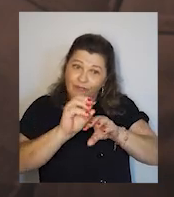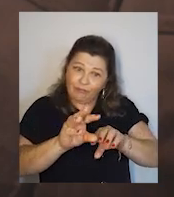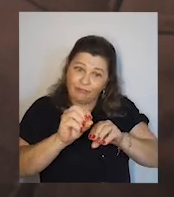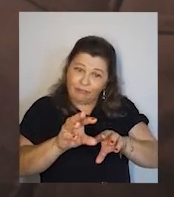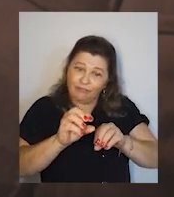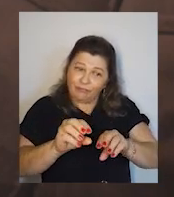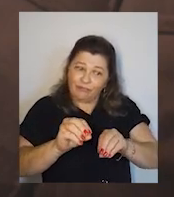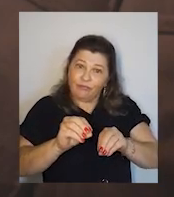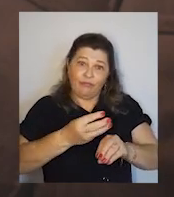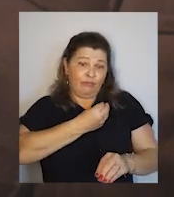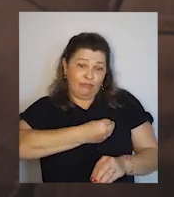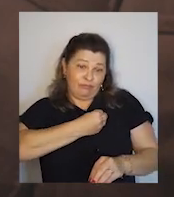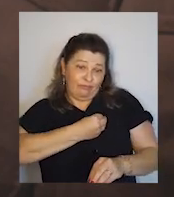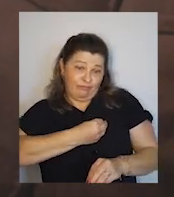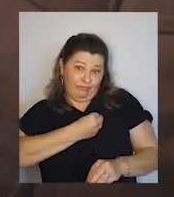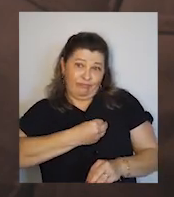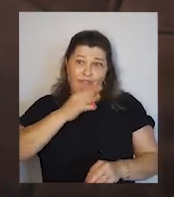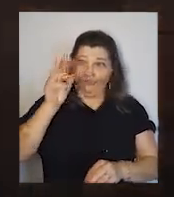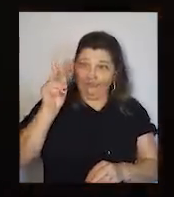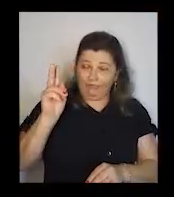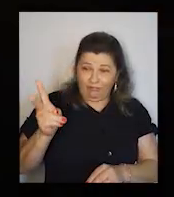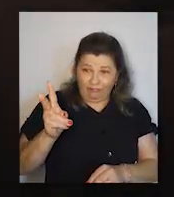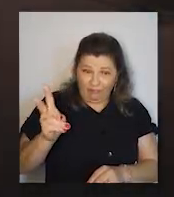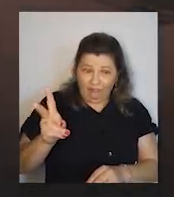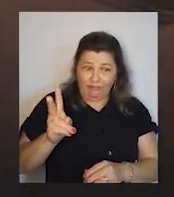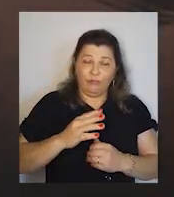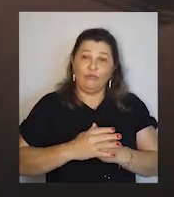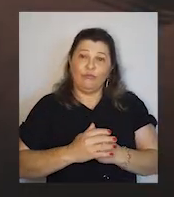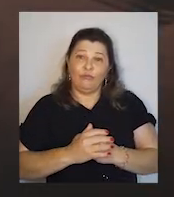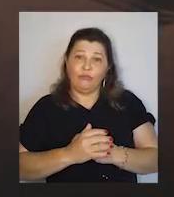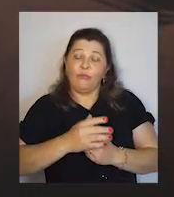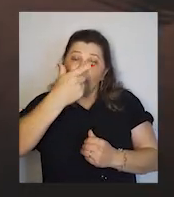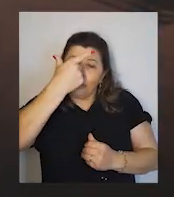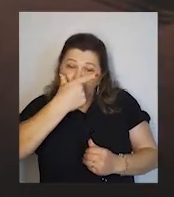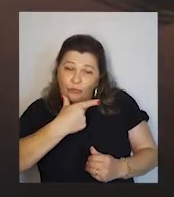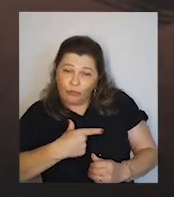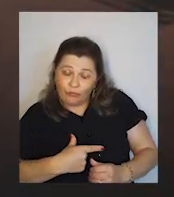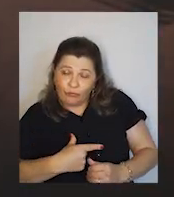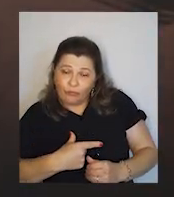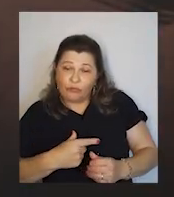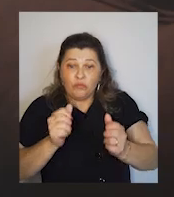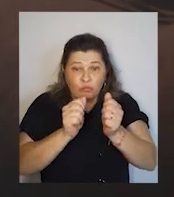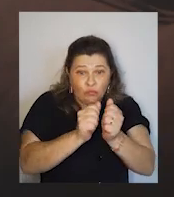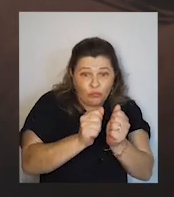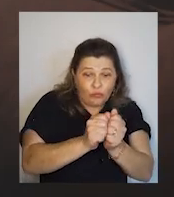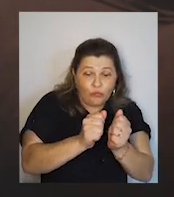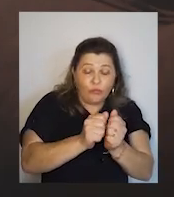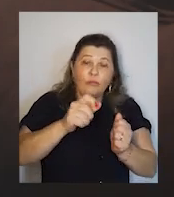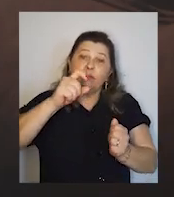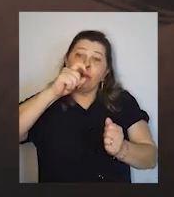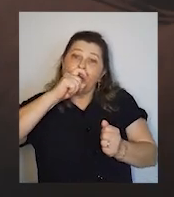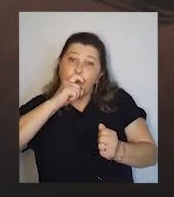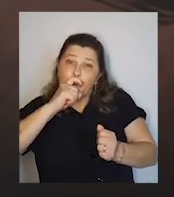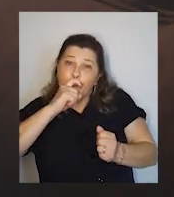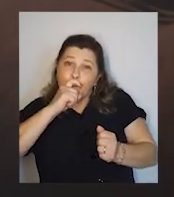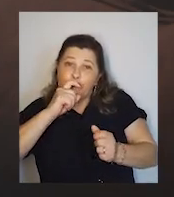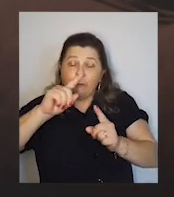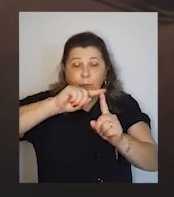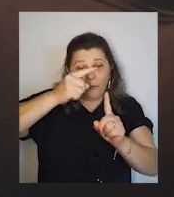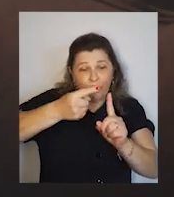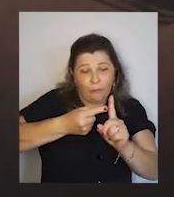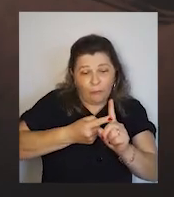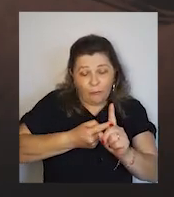ali é para a vida inteira, tu vai levar aquilo, né? Eu acho que o pré-natal do parceiro ajudou muito nele porque tira